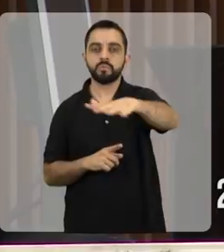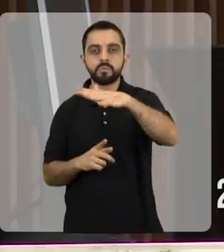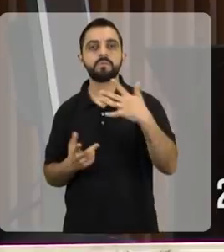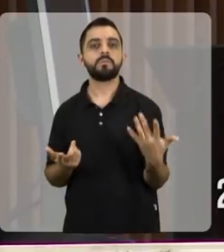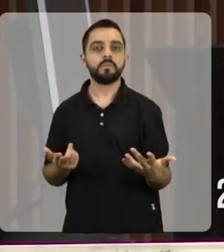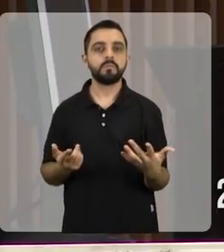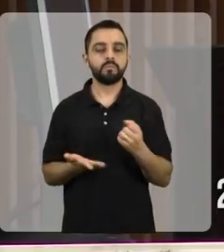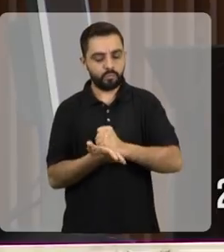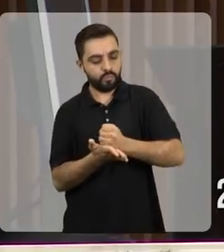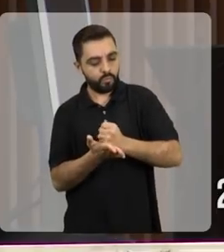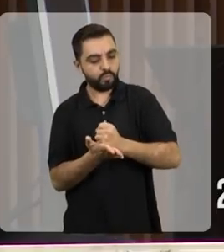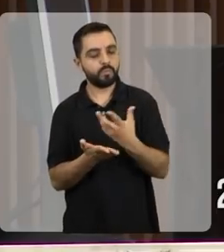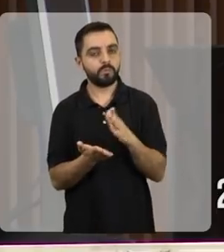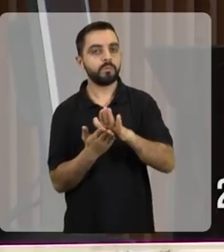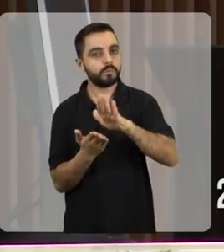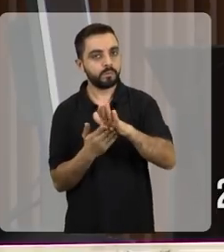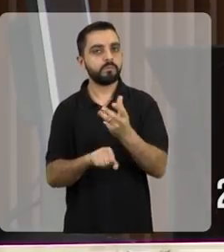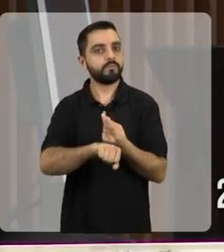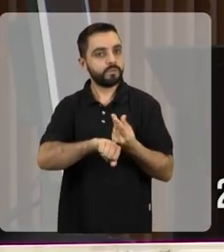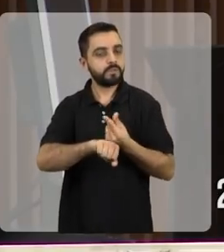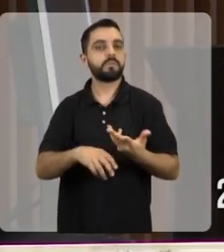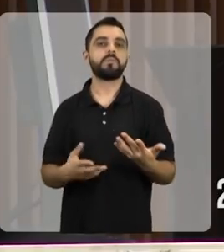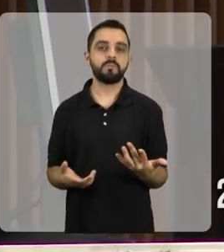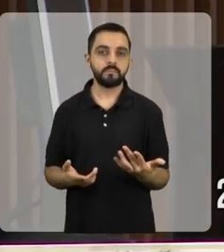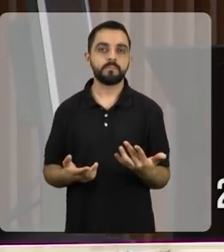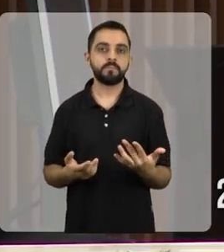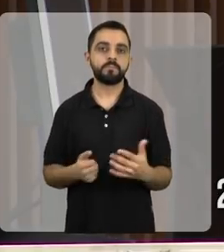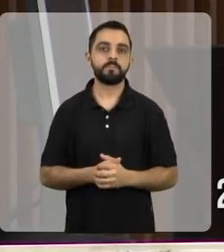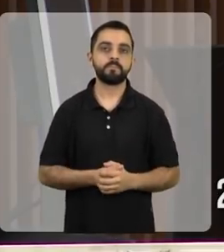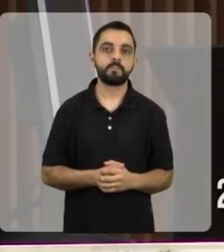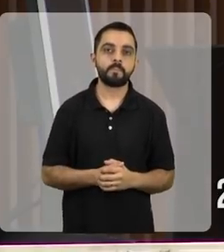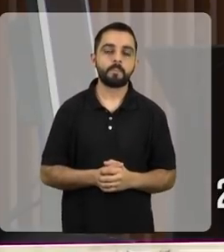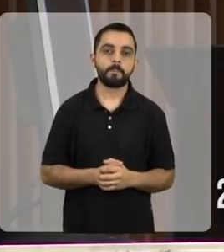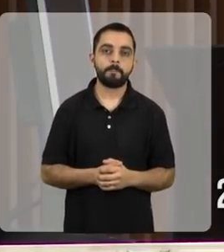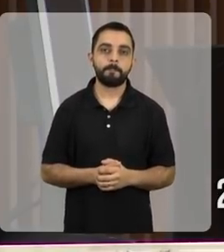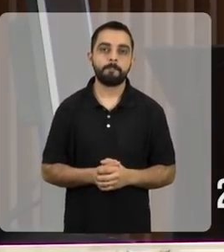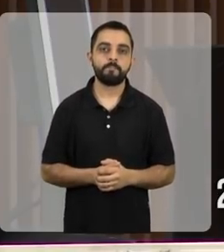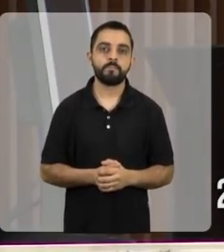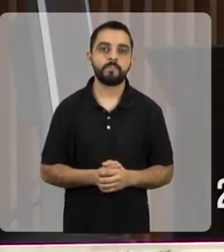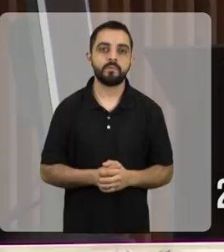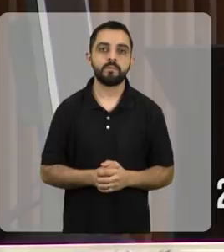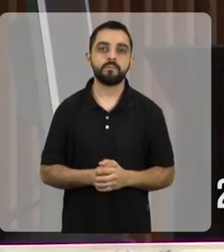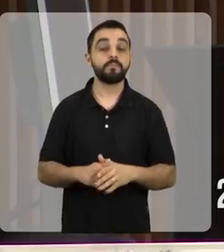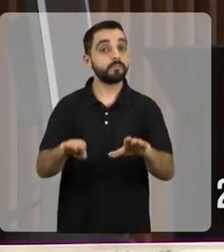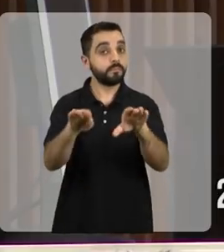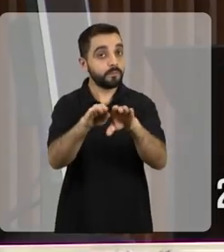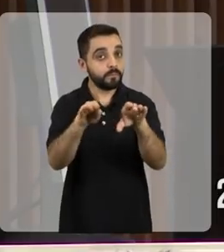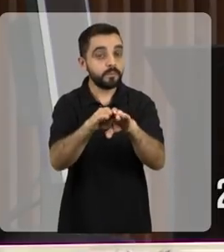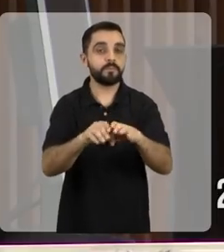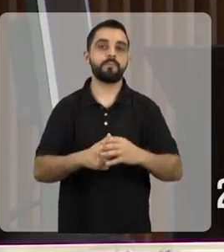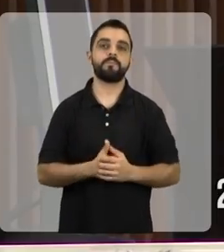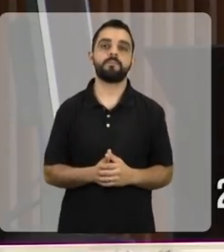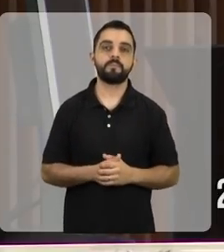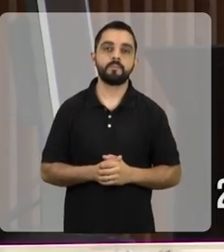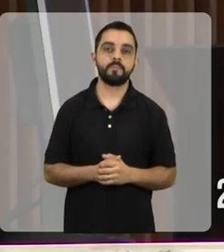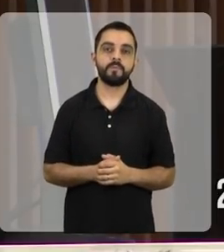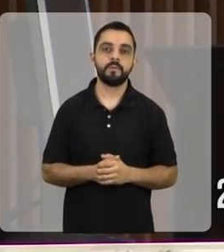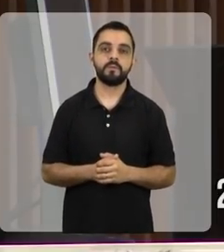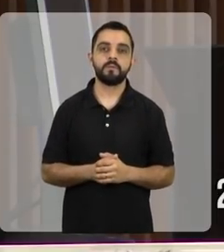que devemos ter é que devemos ter digo por outro lado que é